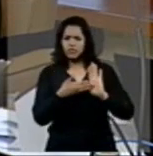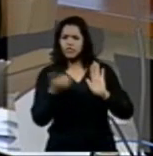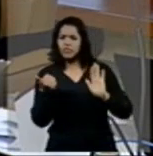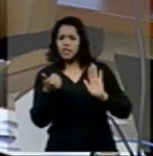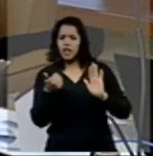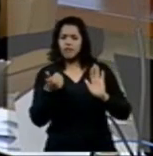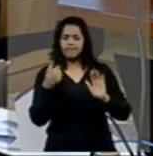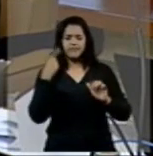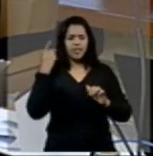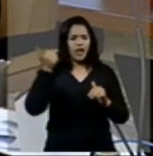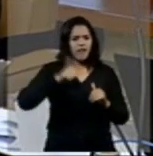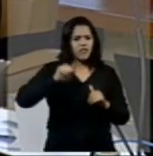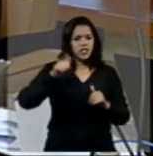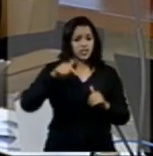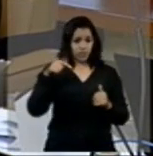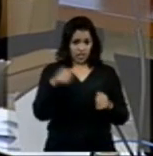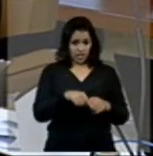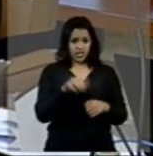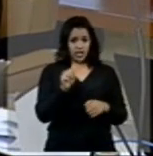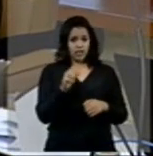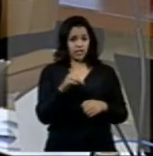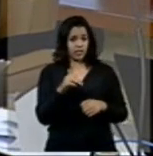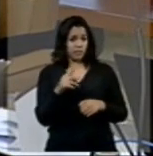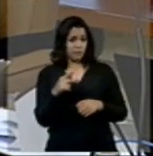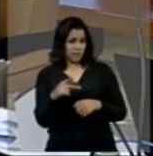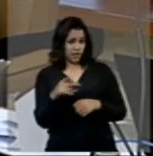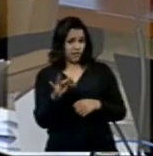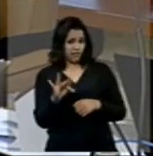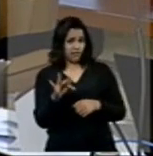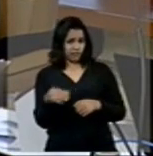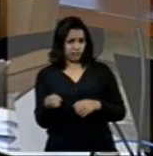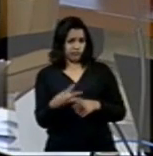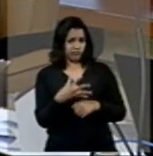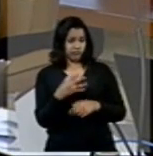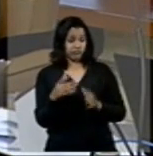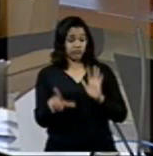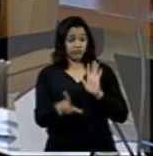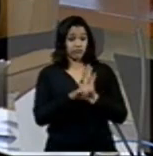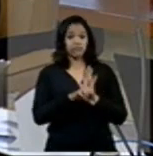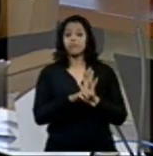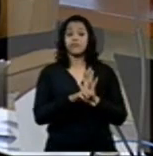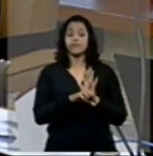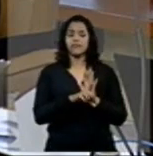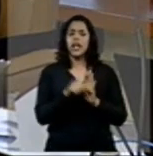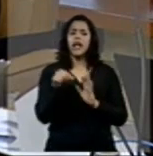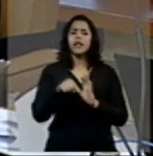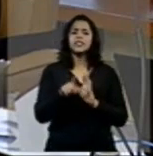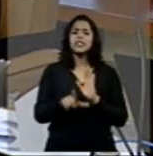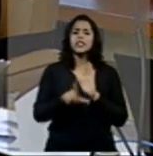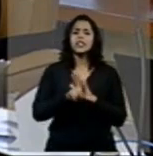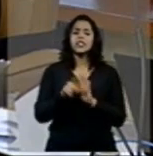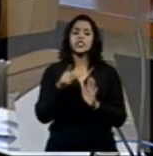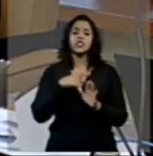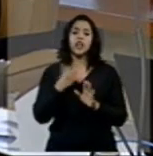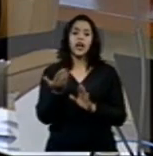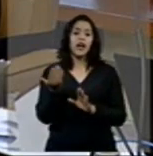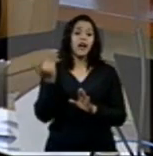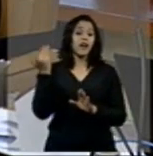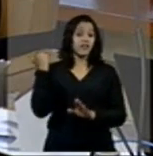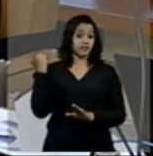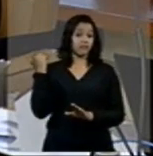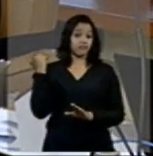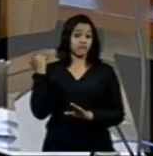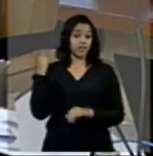da apreciação desta DPF as novas leis. Eis que a legislação que se tinha à época